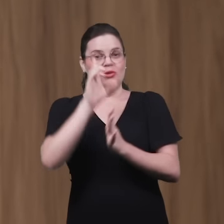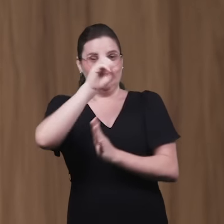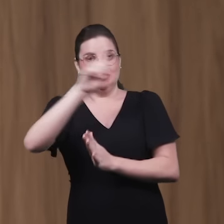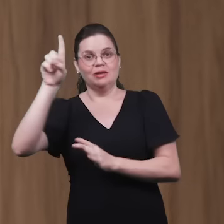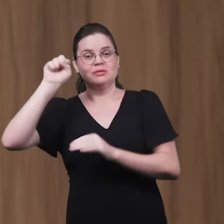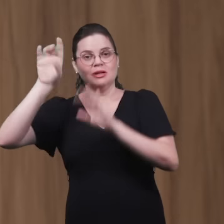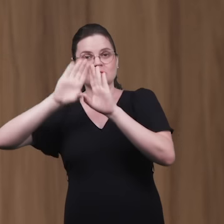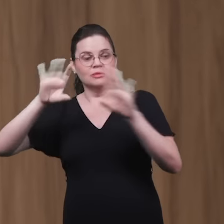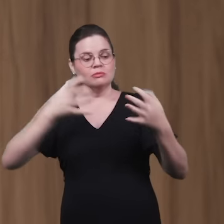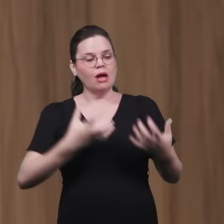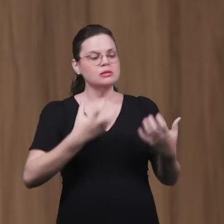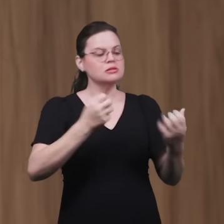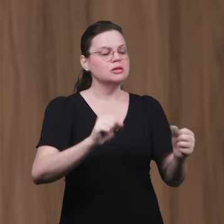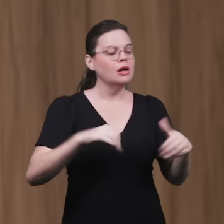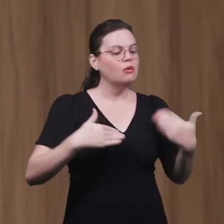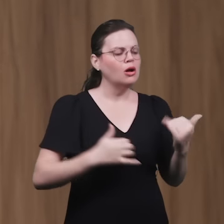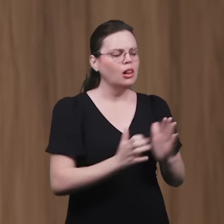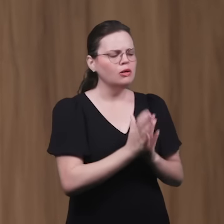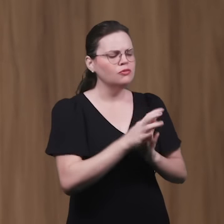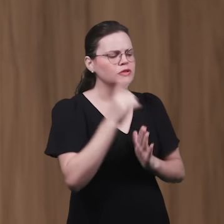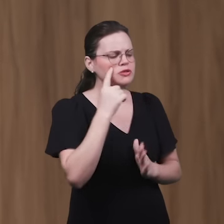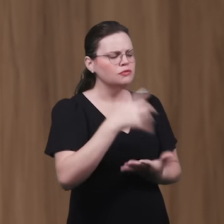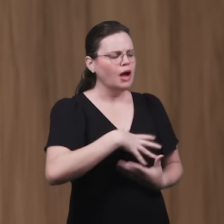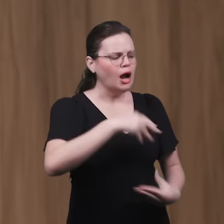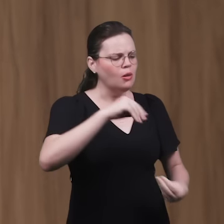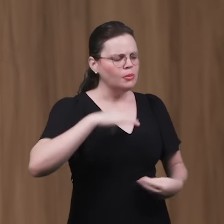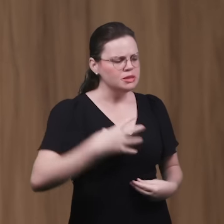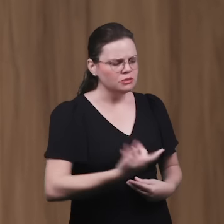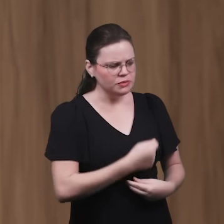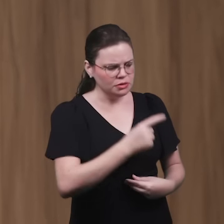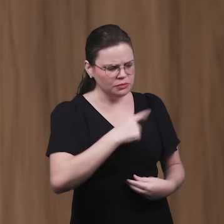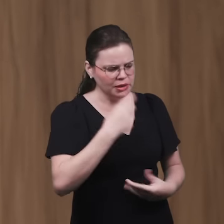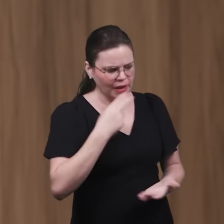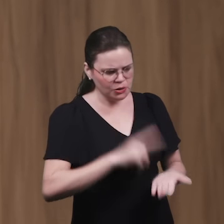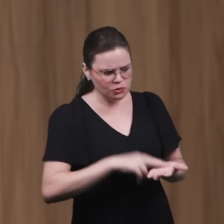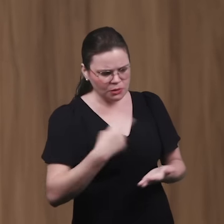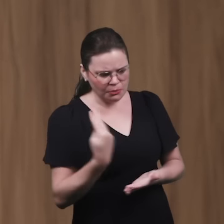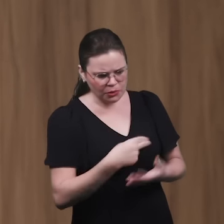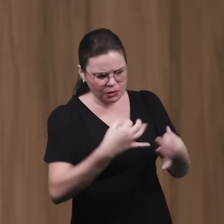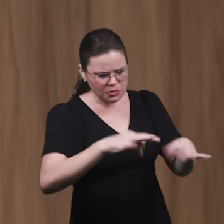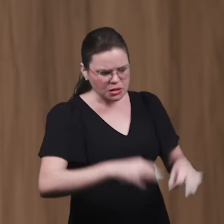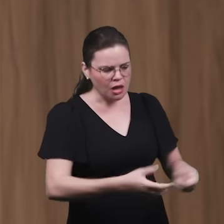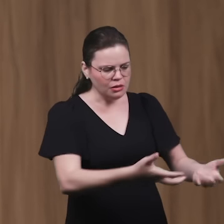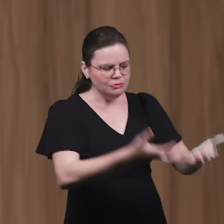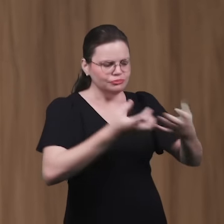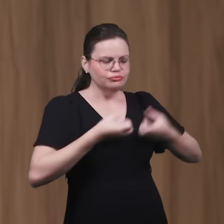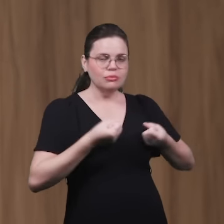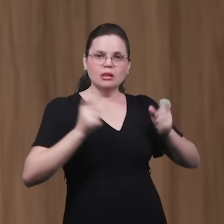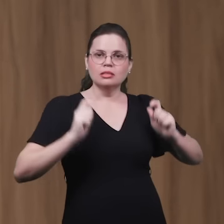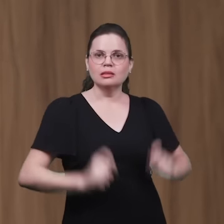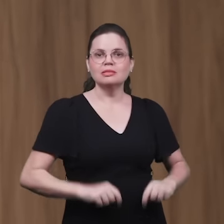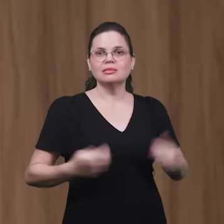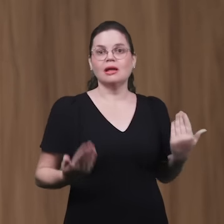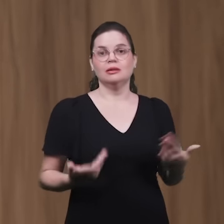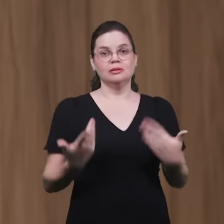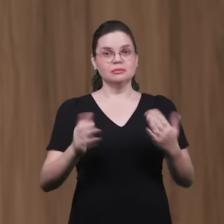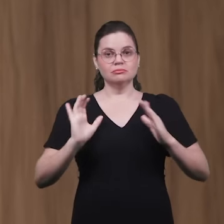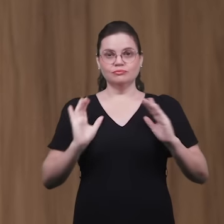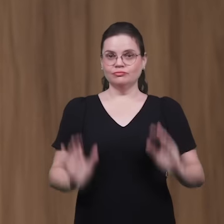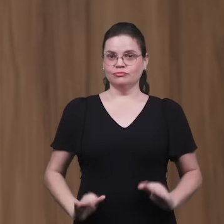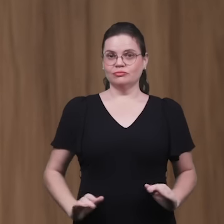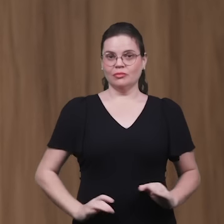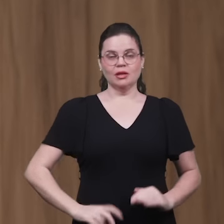da alma remida, né? Uma expressão da alma remida, né? Então, realmente, é um momento que a postura não pode ser uma